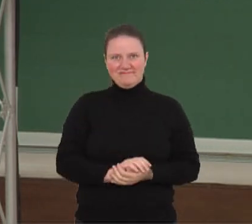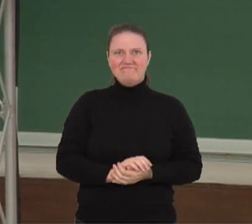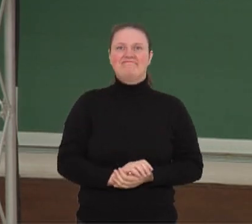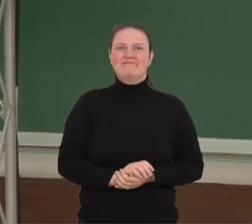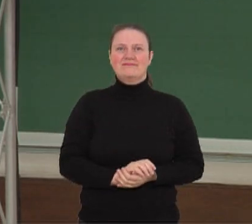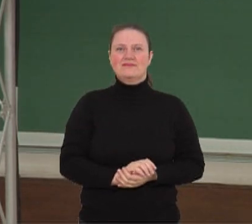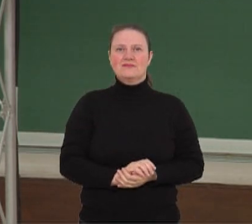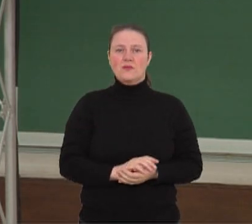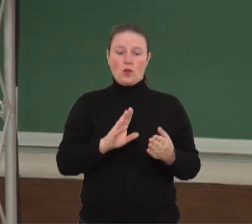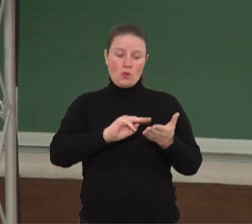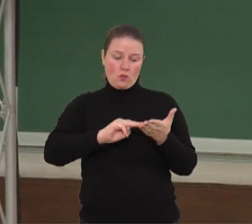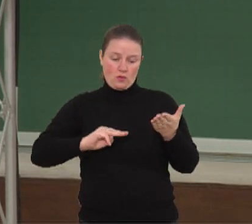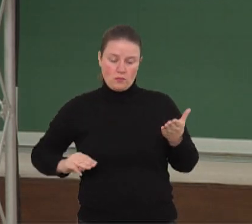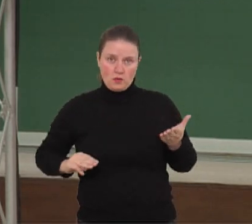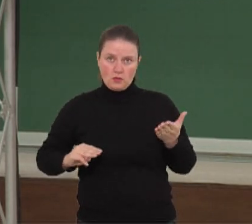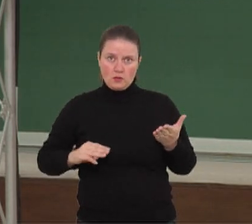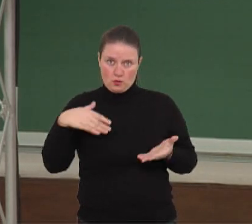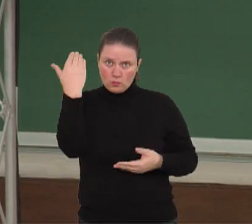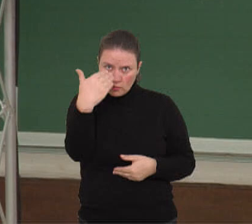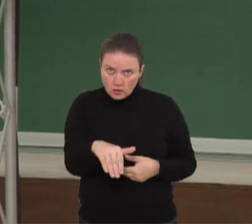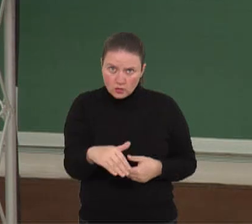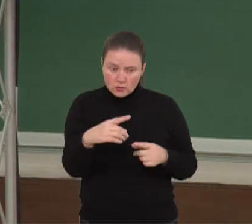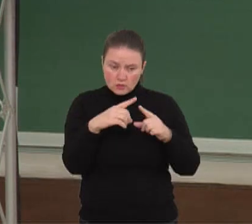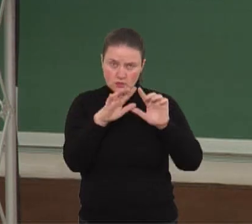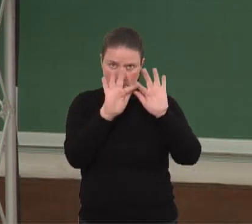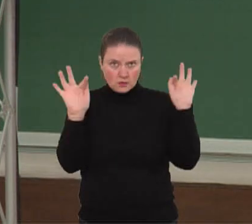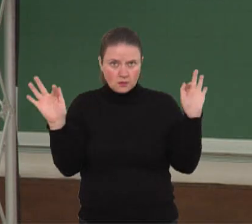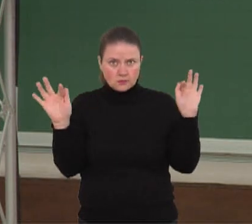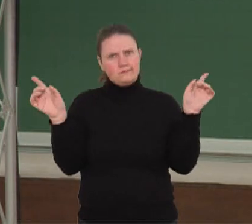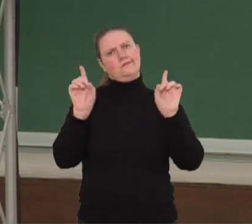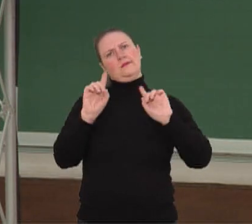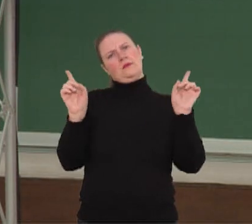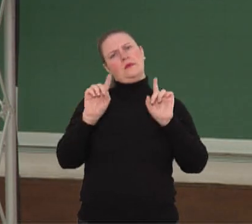comprova essa frase? Não, mas faz muito sentido.